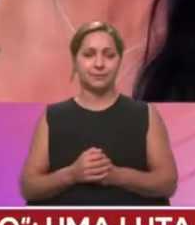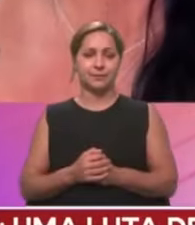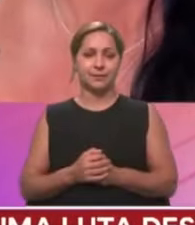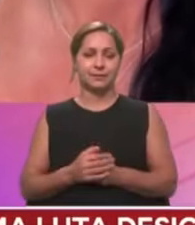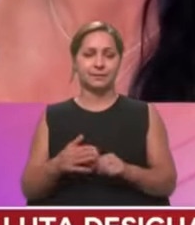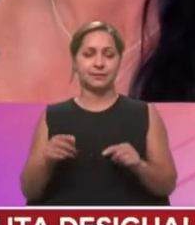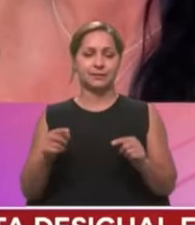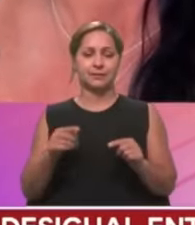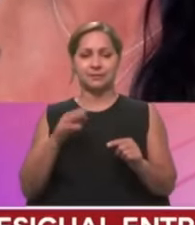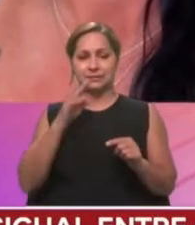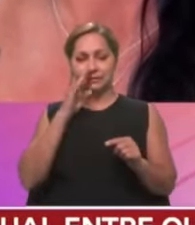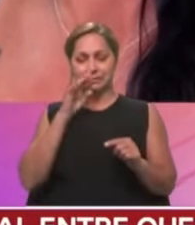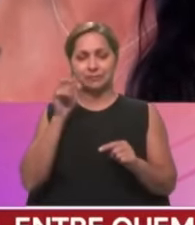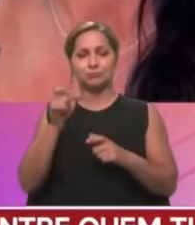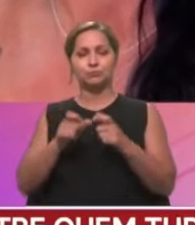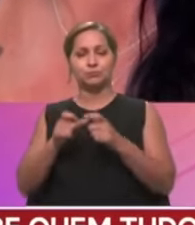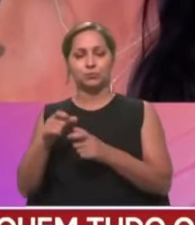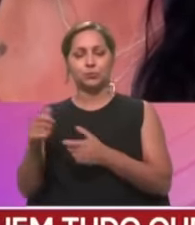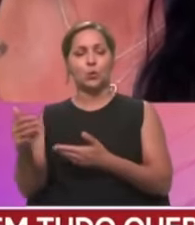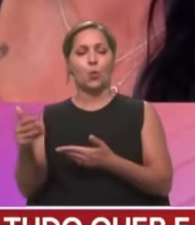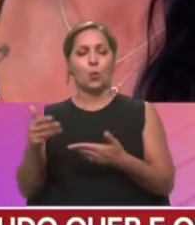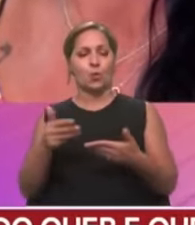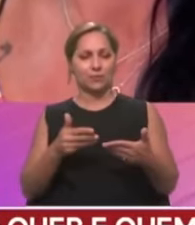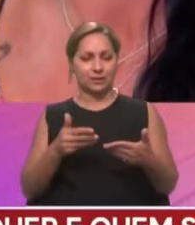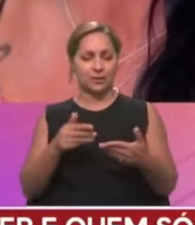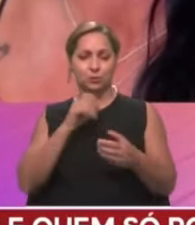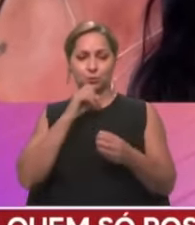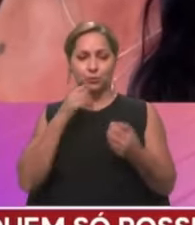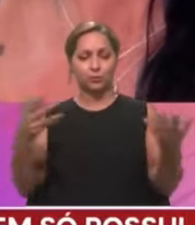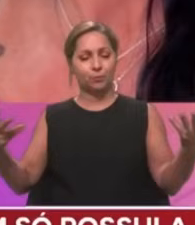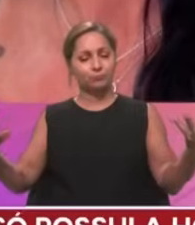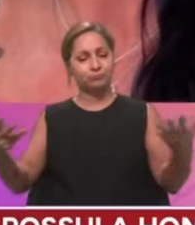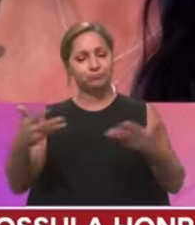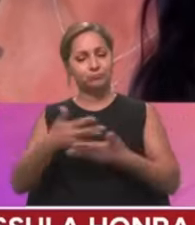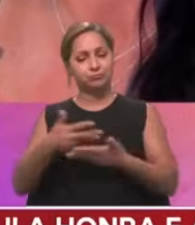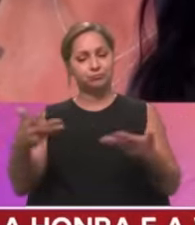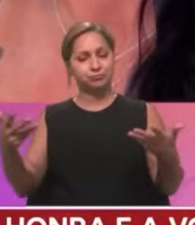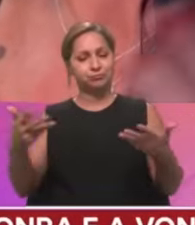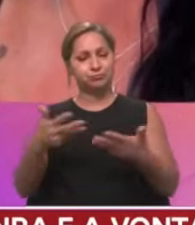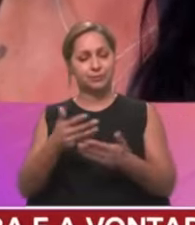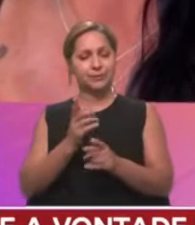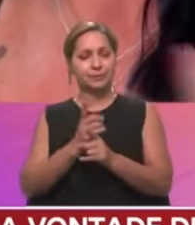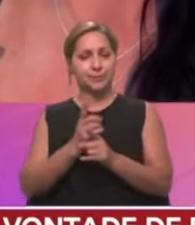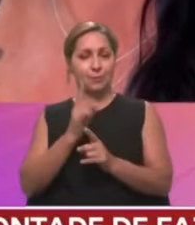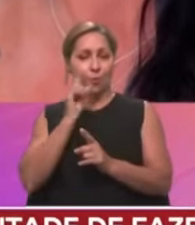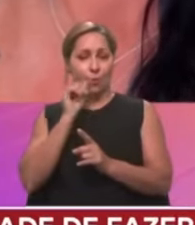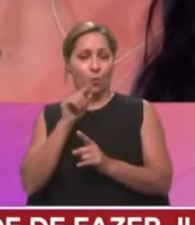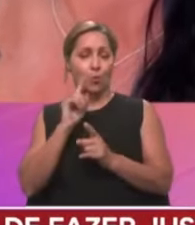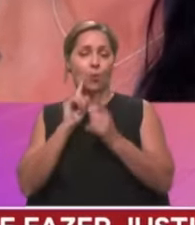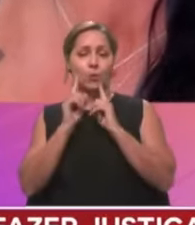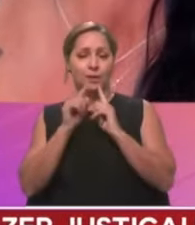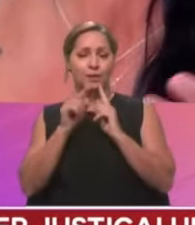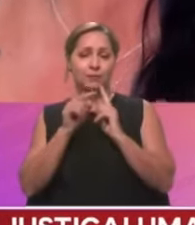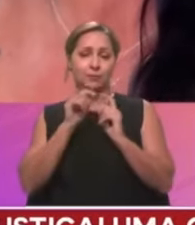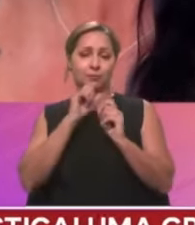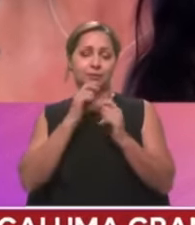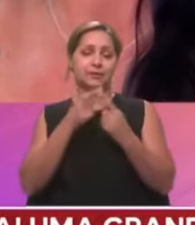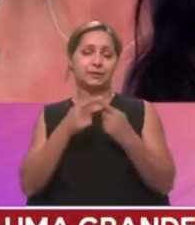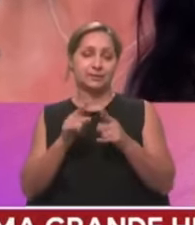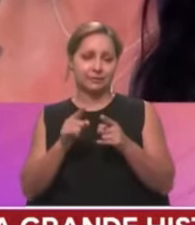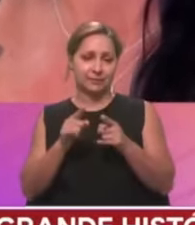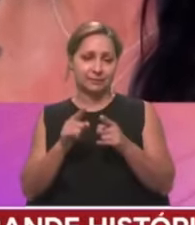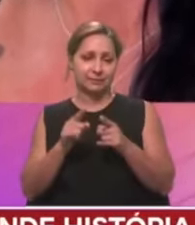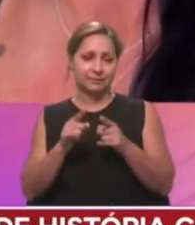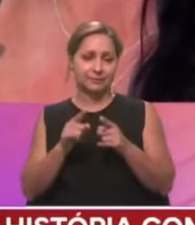talvez se houvesse ali convidados tinha havido uma interação entre eles e até mesmo com o próprio Francisco era outra sim até mesmo o